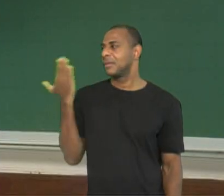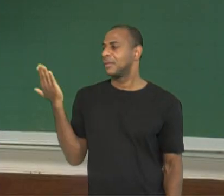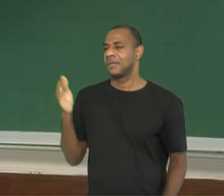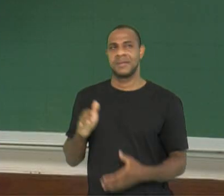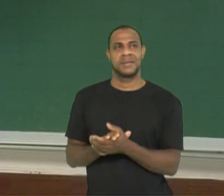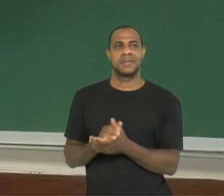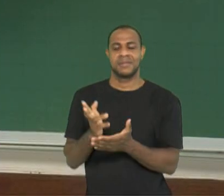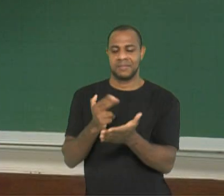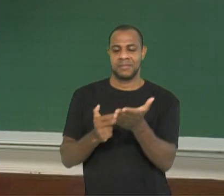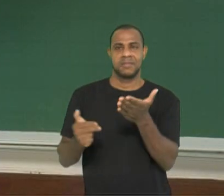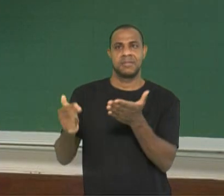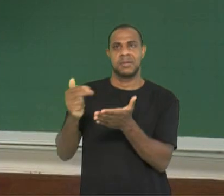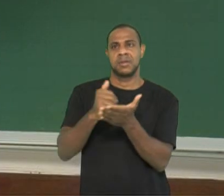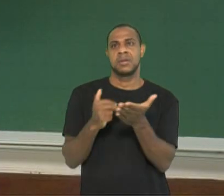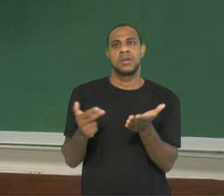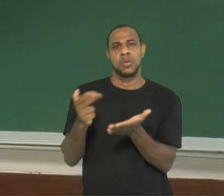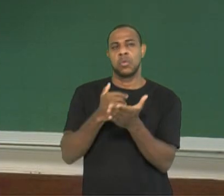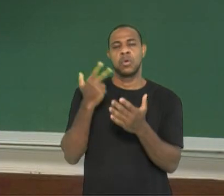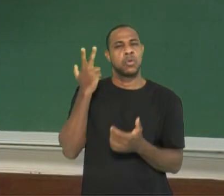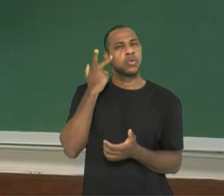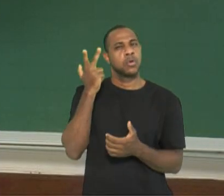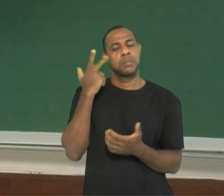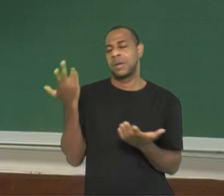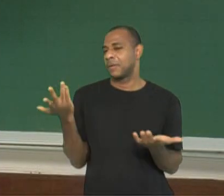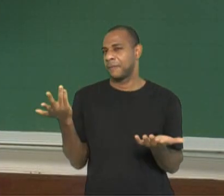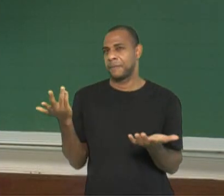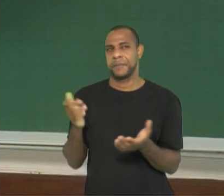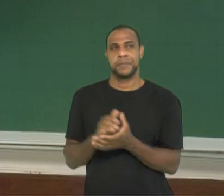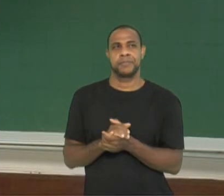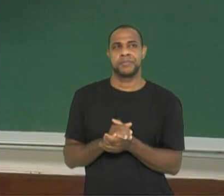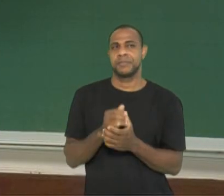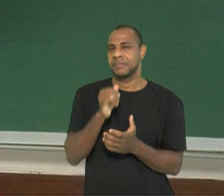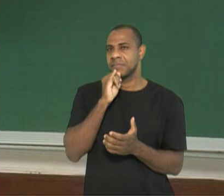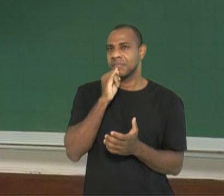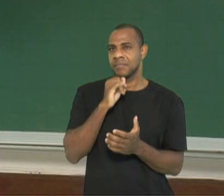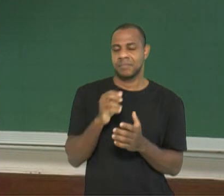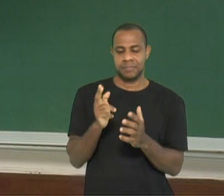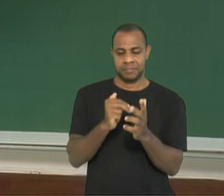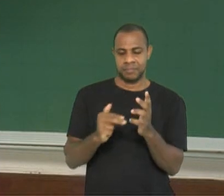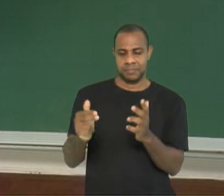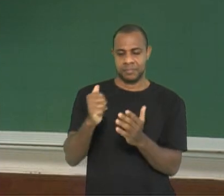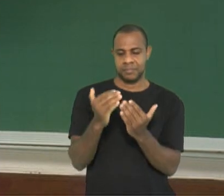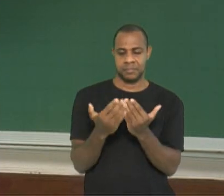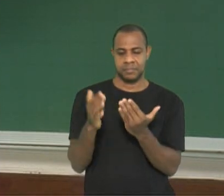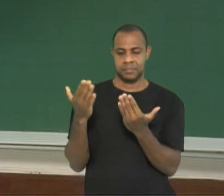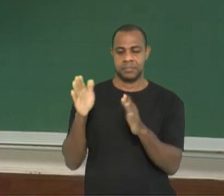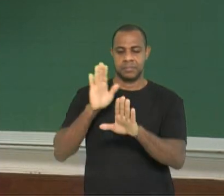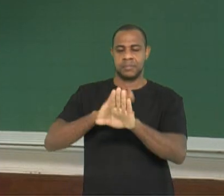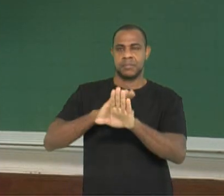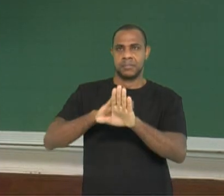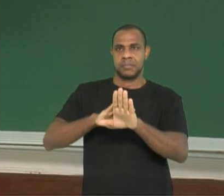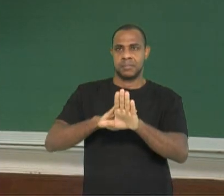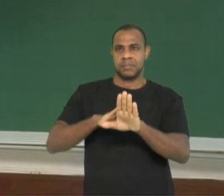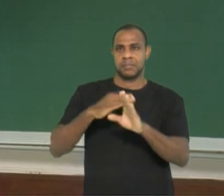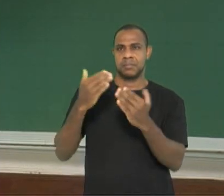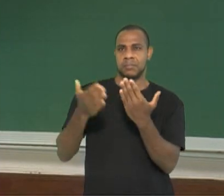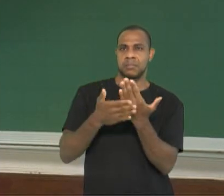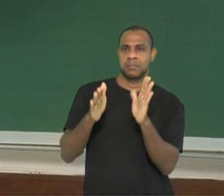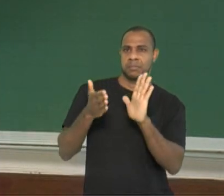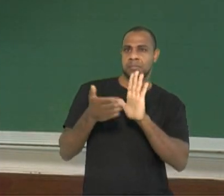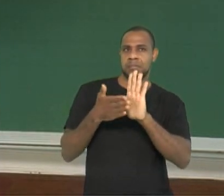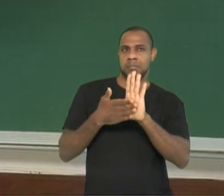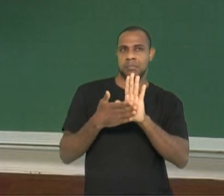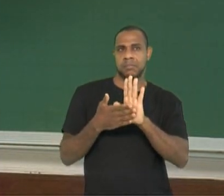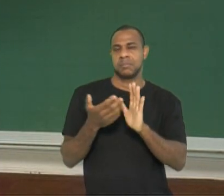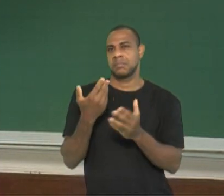fazer uma pintura a óleo, por exemplo, se eu quero jogar os objetos para o fundo, eu faço a base do azul. Se eu quero jogar um objeto para frente, eu faço a base dos vermelhos e amarelos.